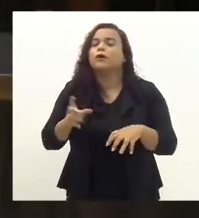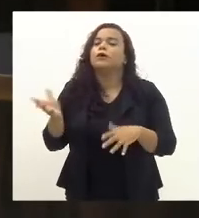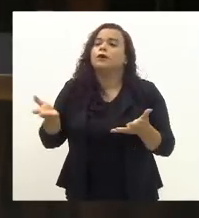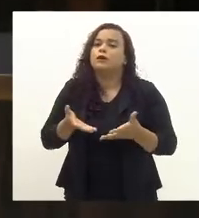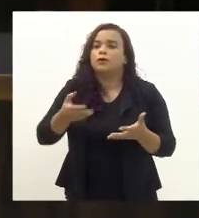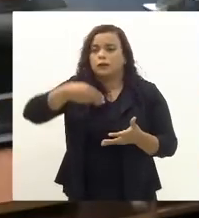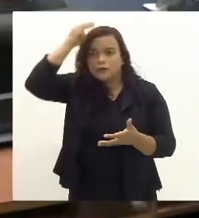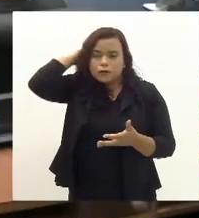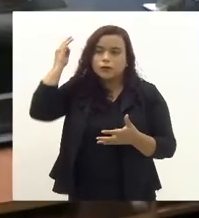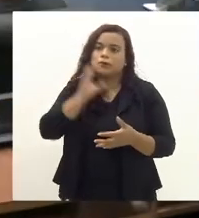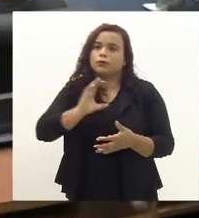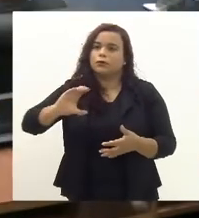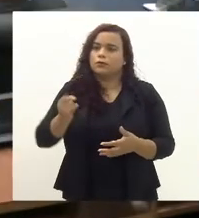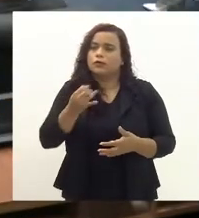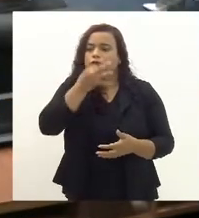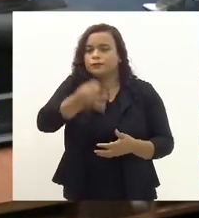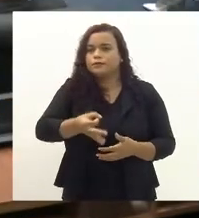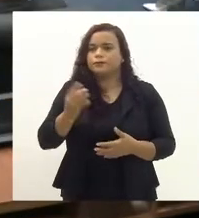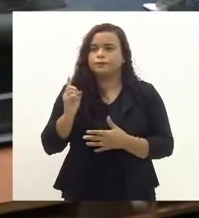Pacheco